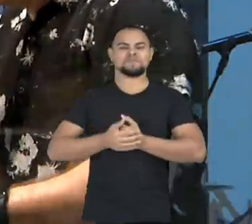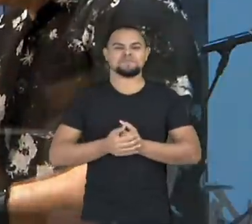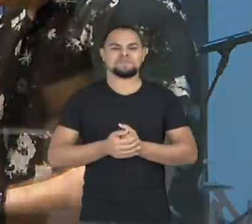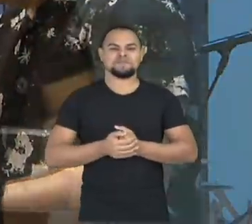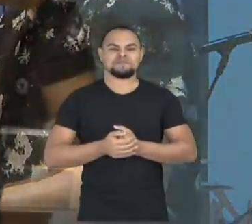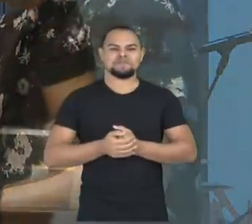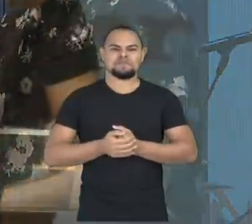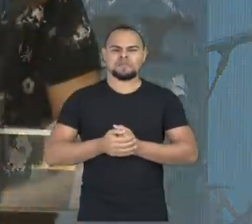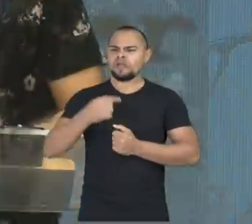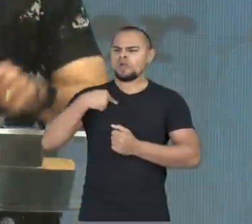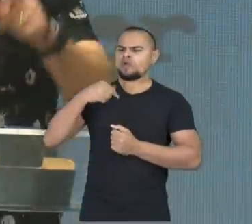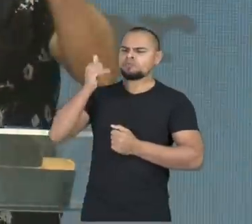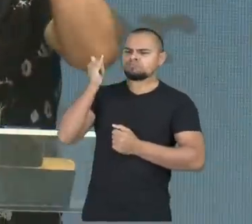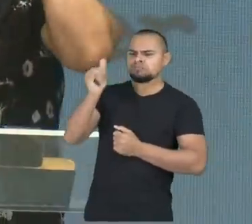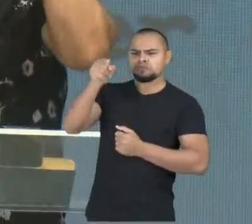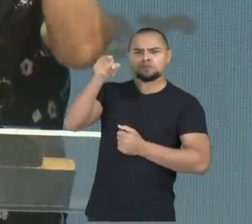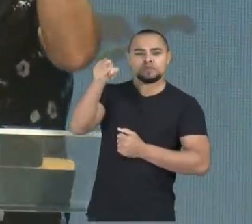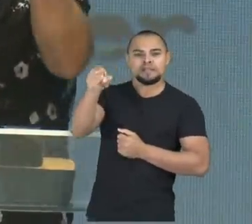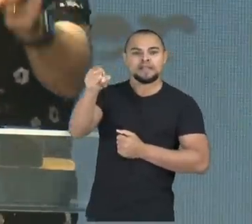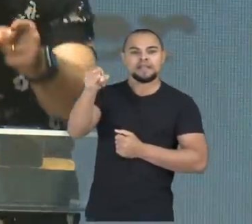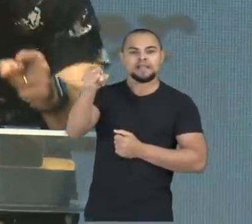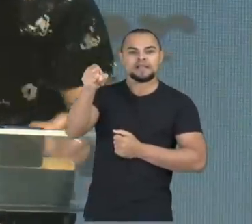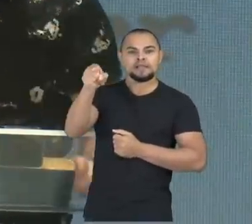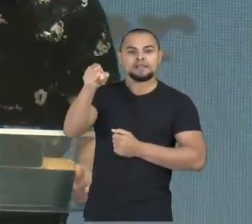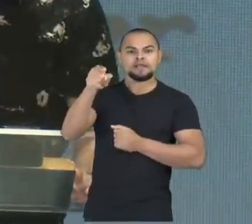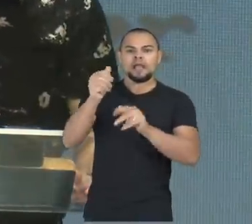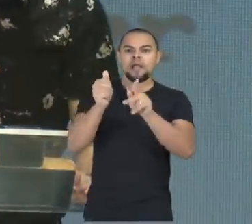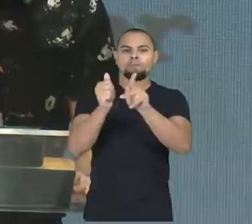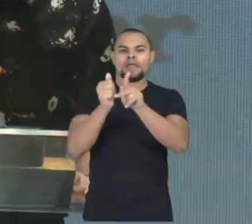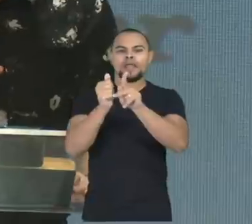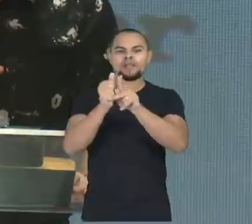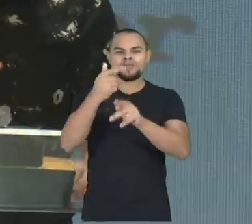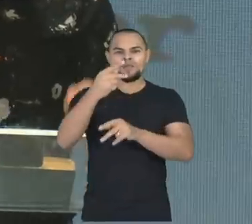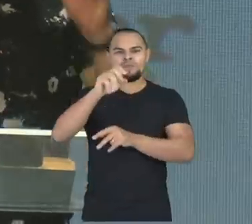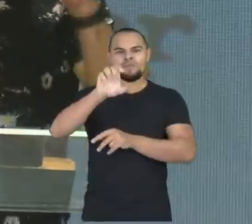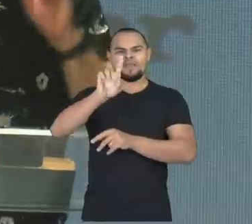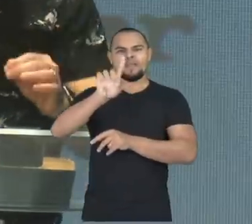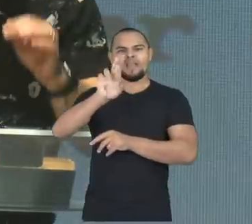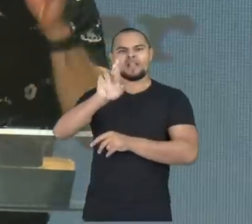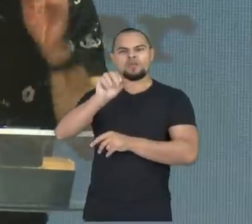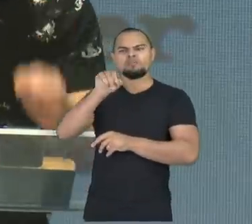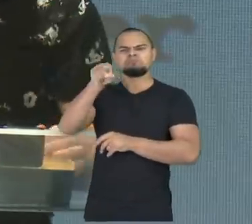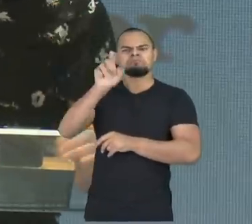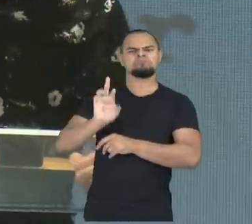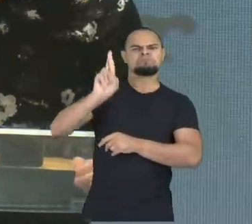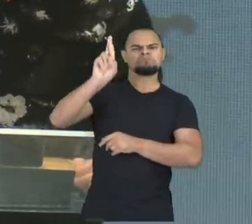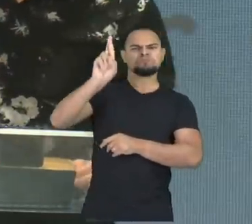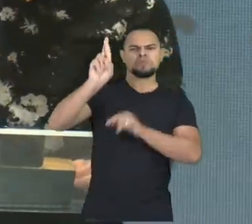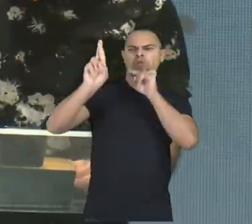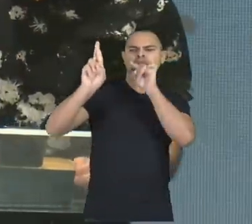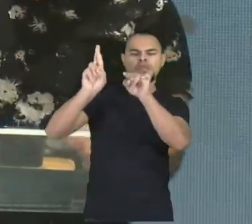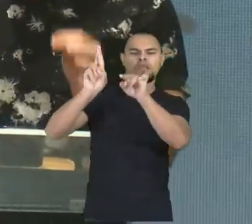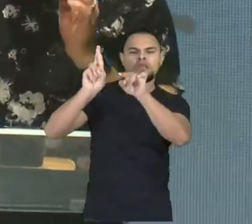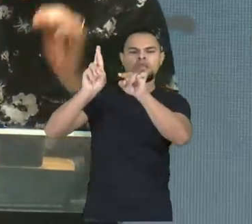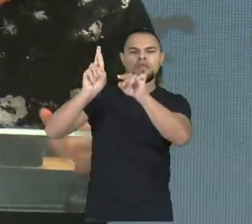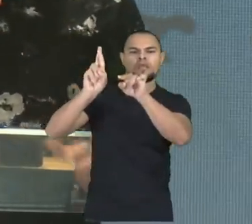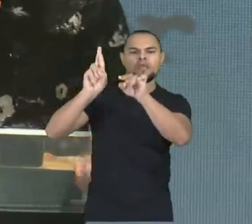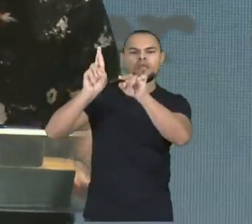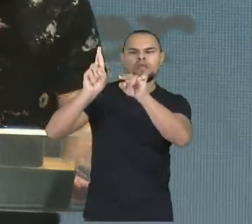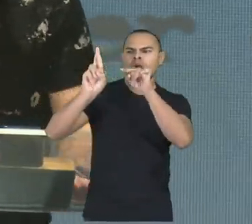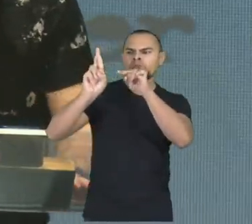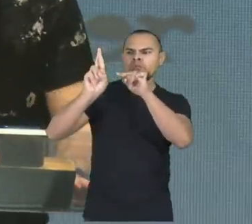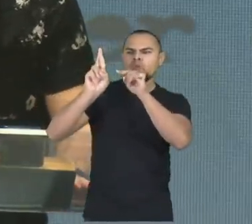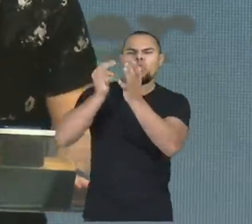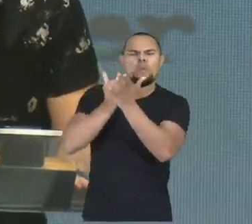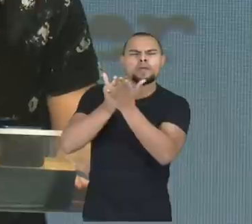E eu lhe digo que você é Pedro, e sobre esta pedra eu